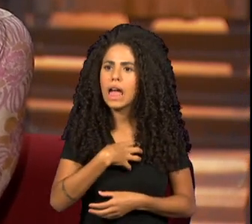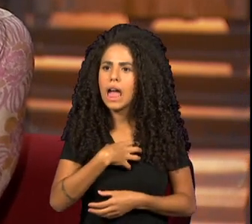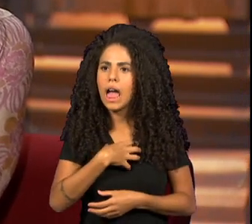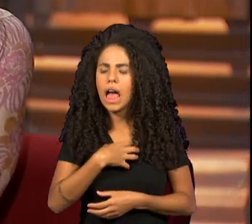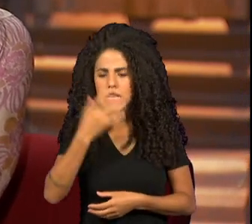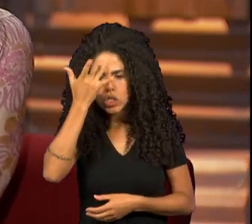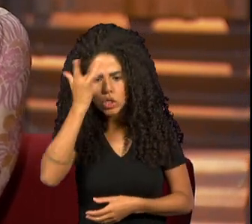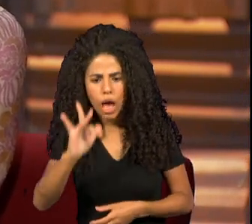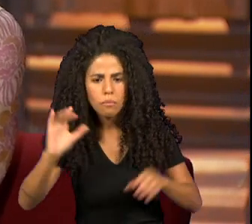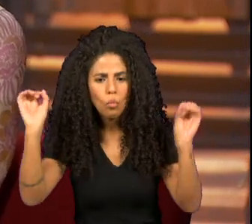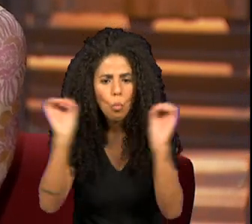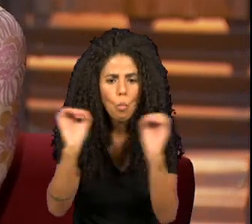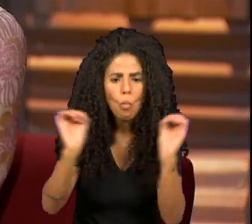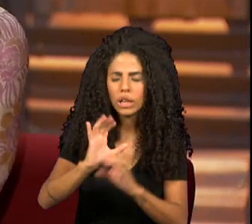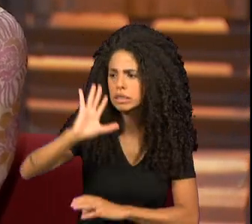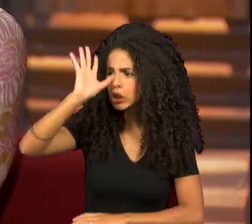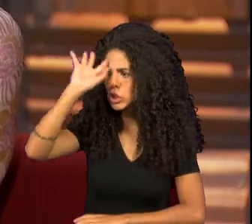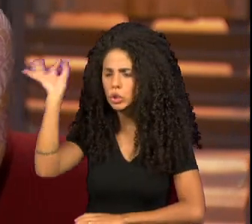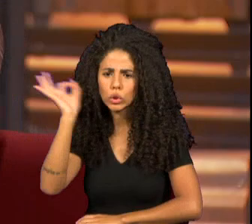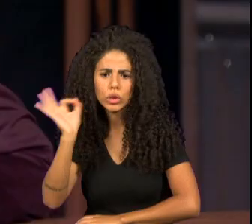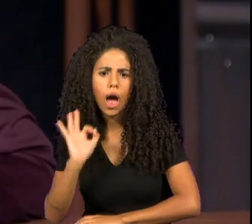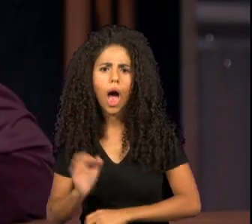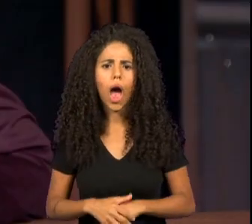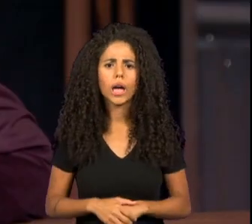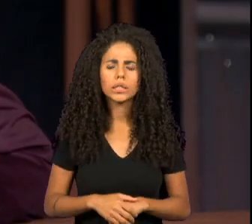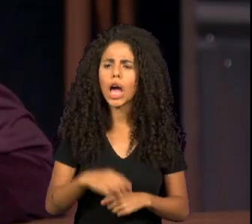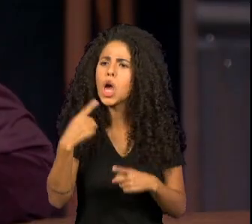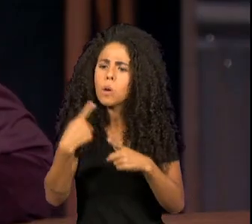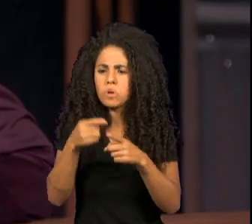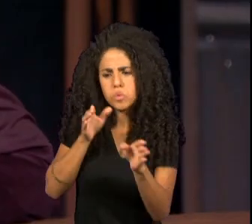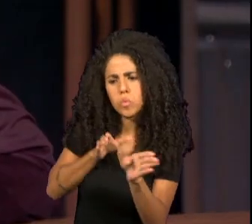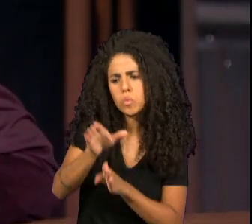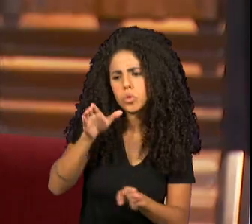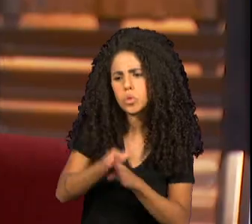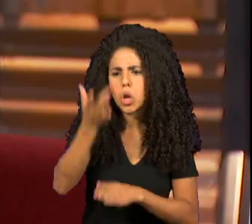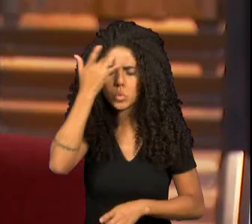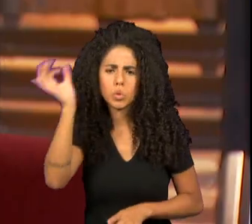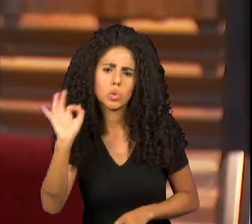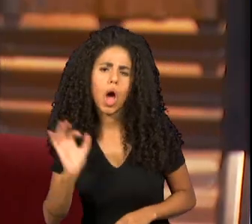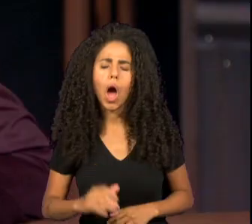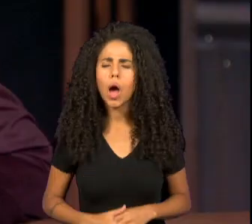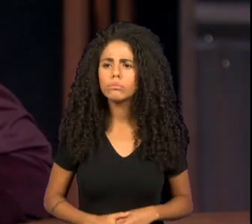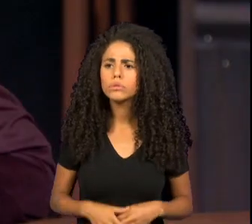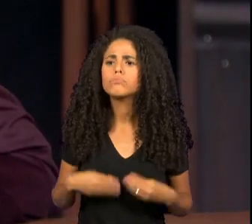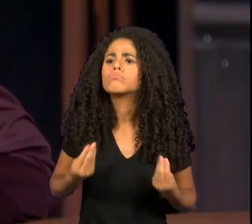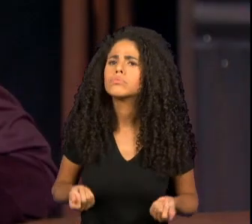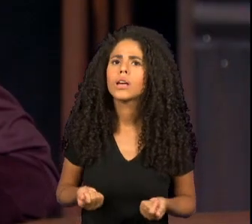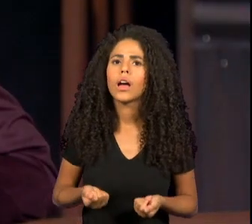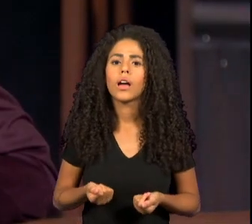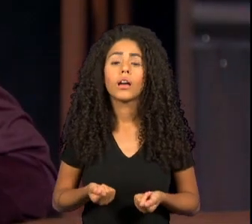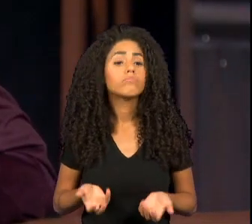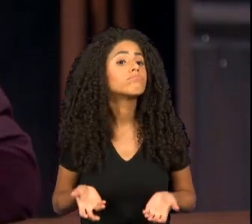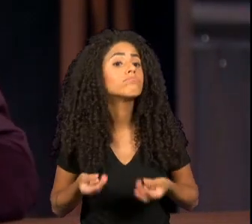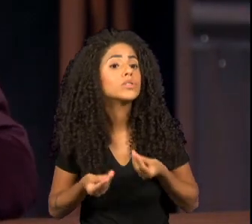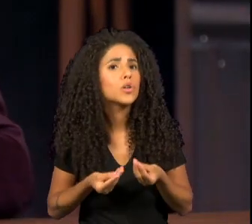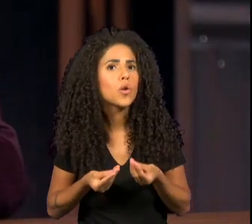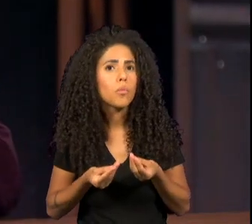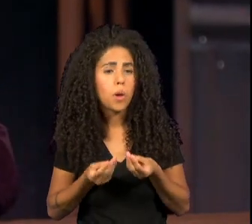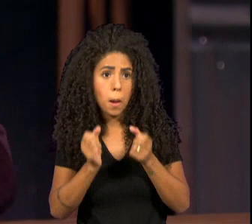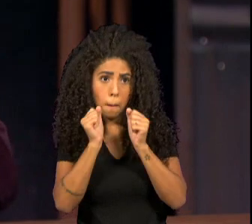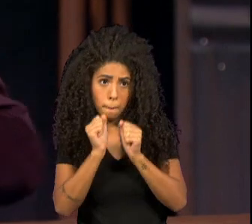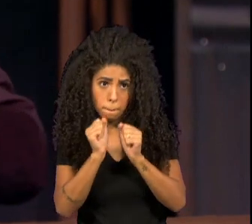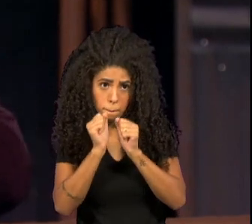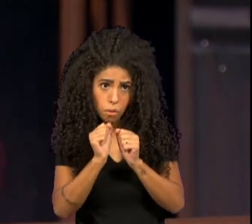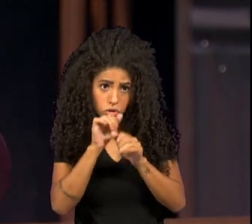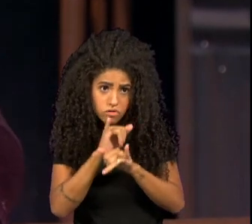nada possível que você tem para dizer Quero convidar você quer você não pode falar isso que